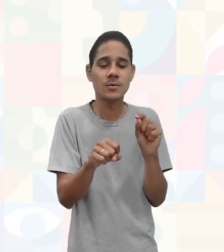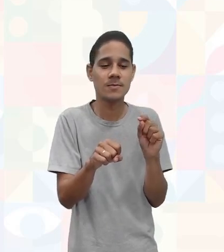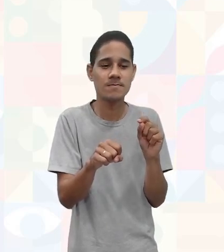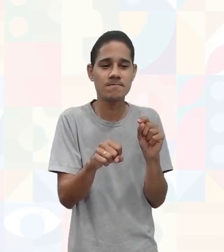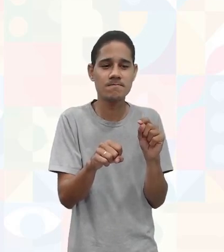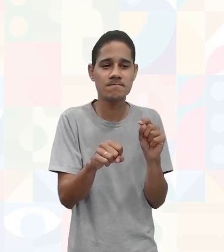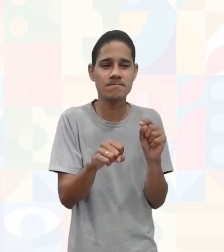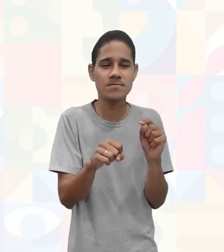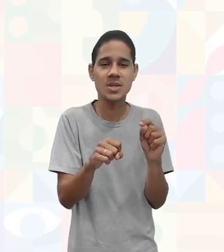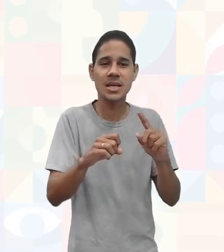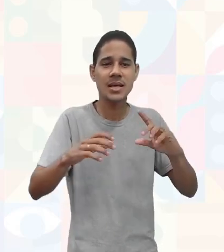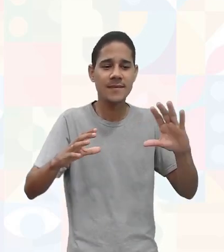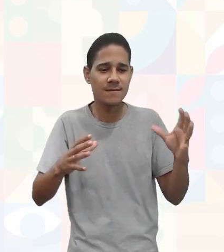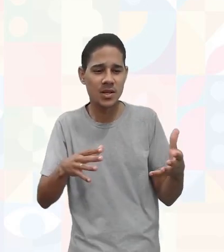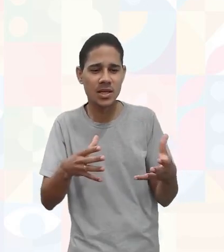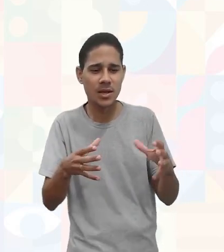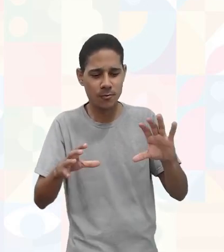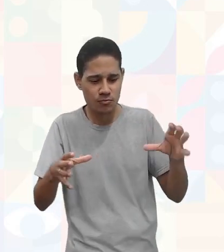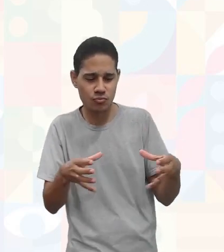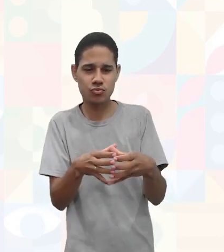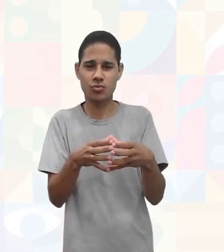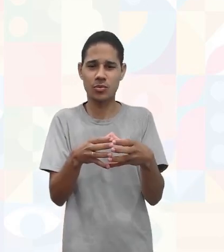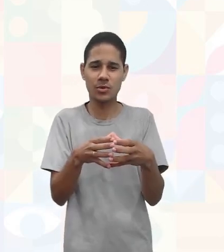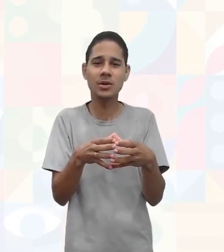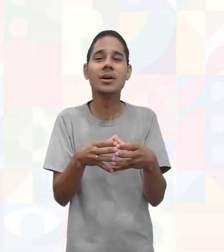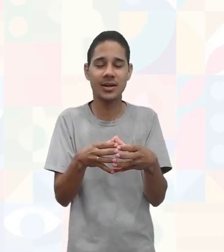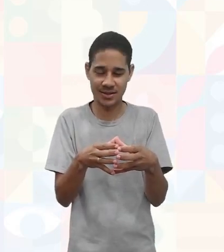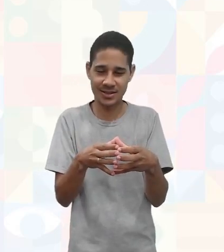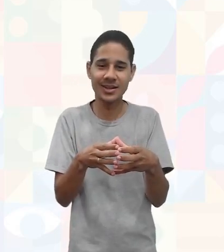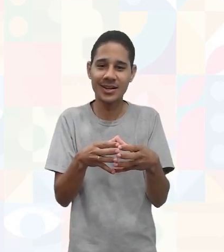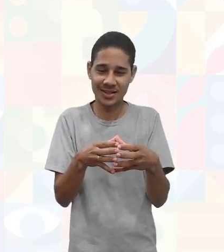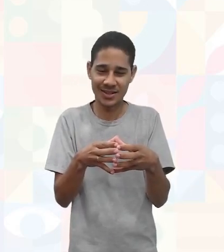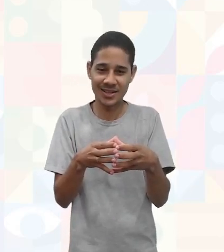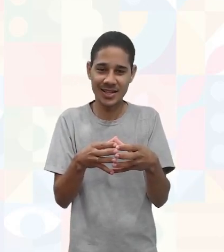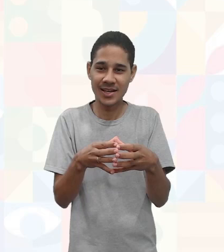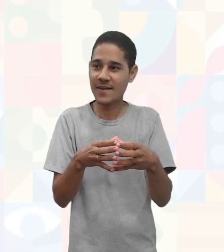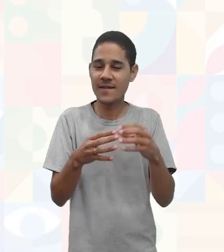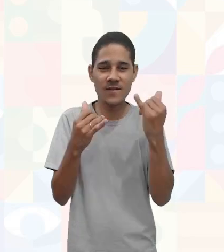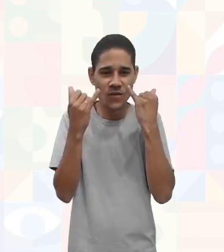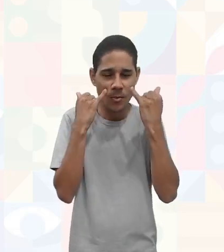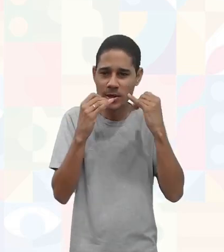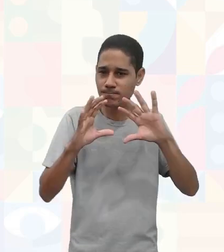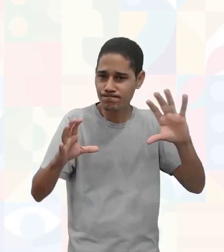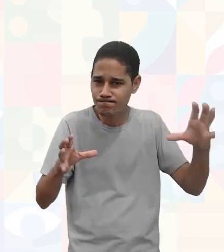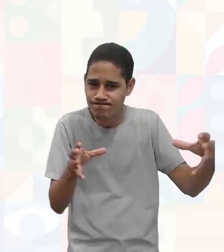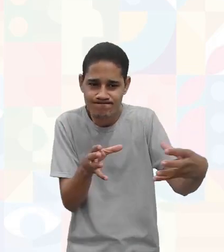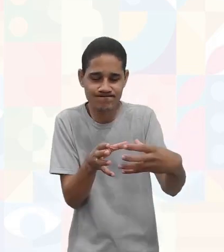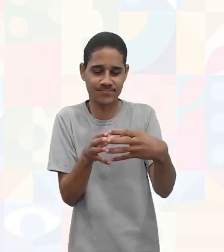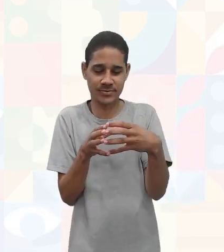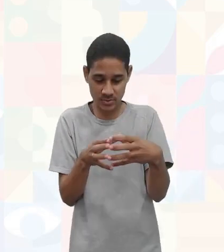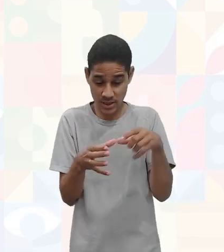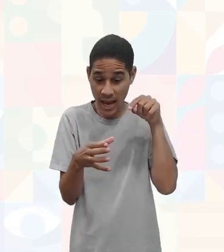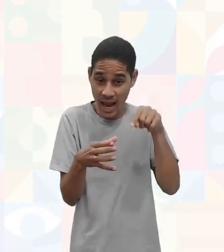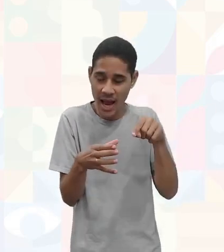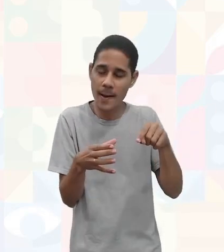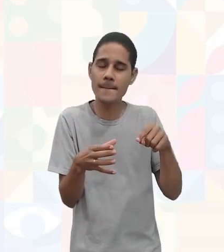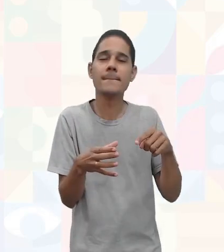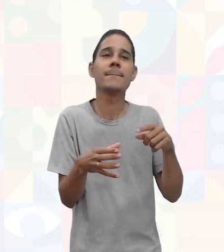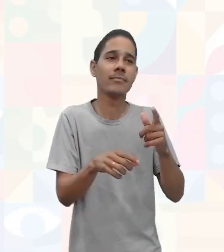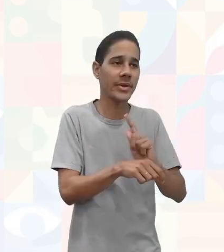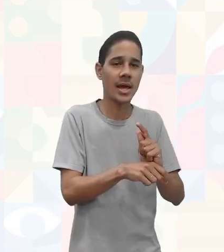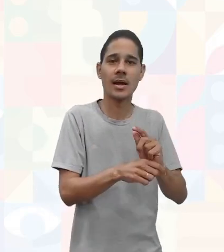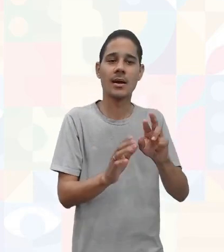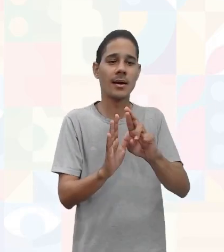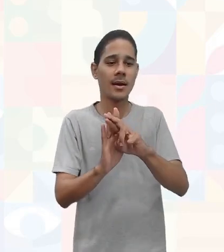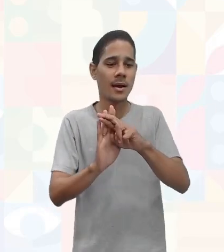que inclui, não é? É um conjunto de informações dentro de um sistema para que ele gere